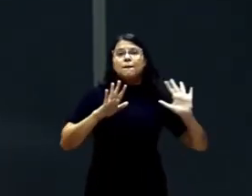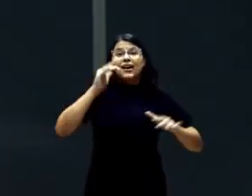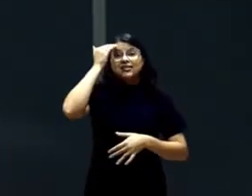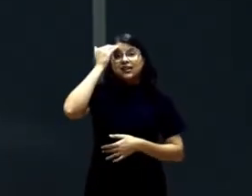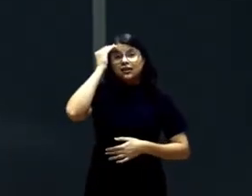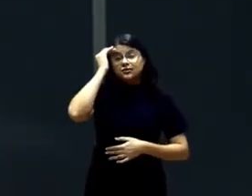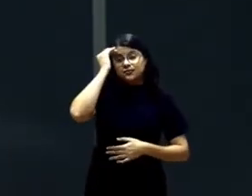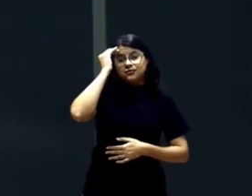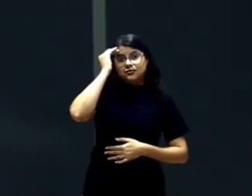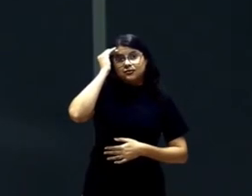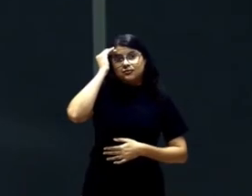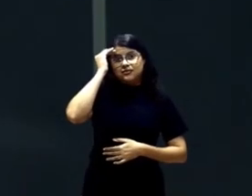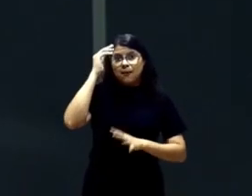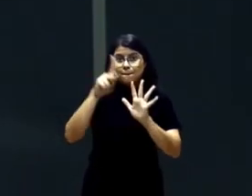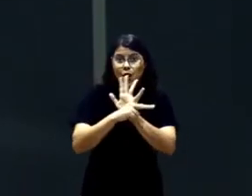entenda, não é teu.